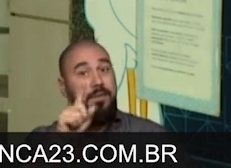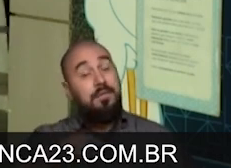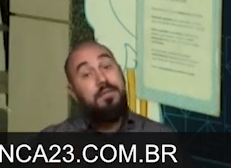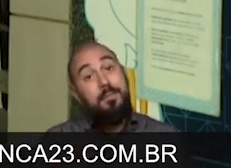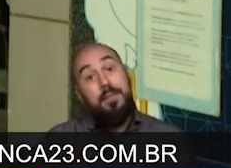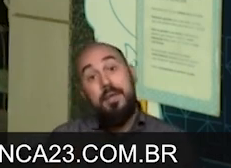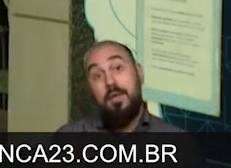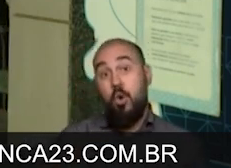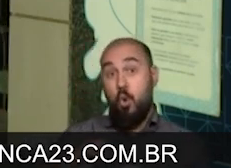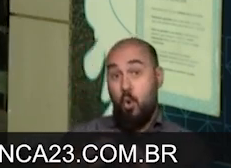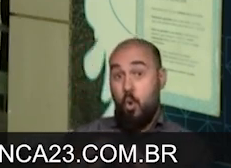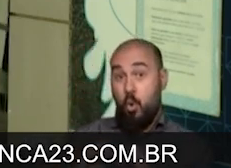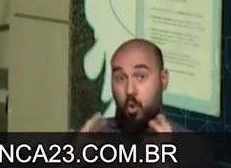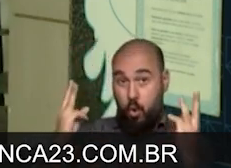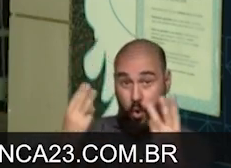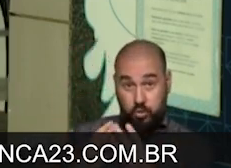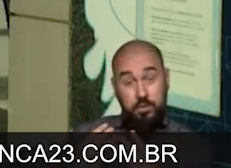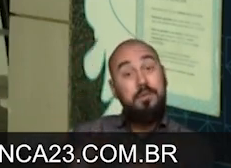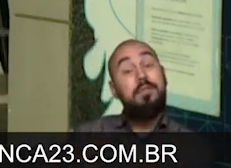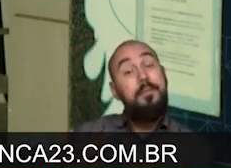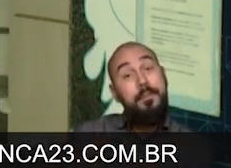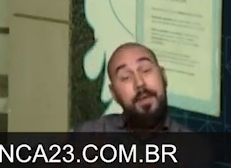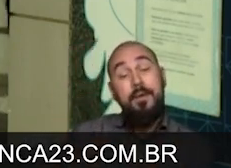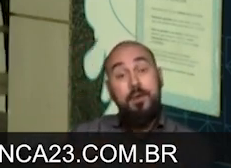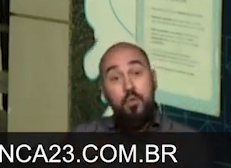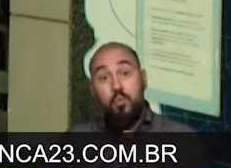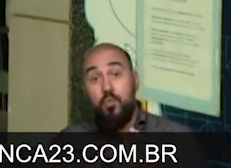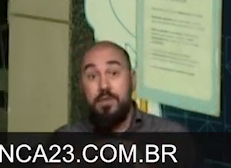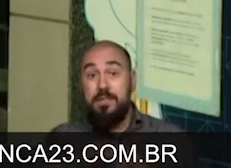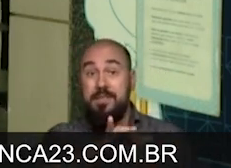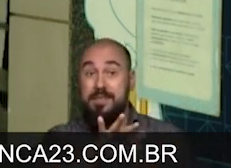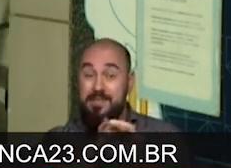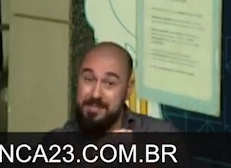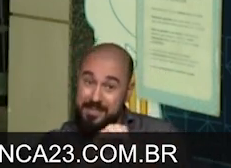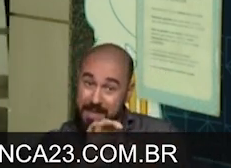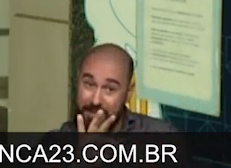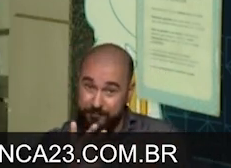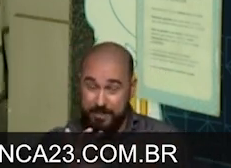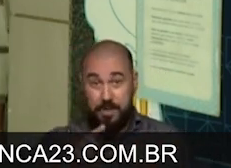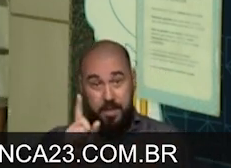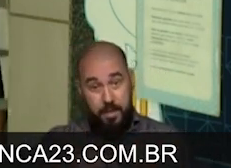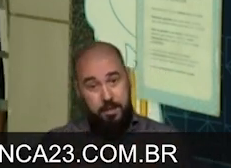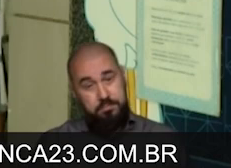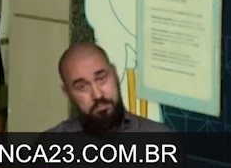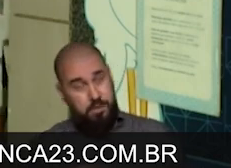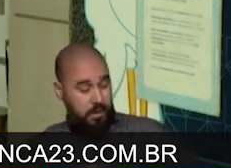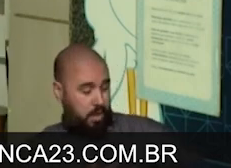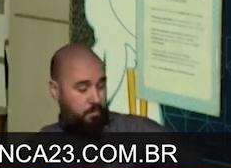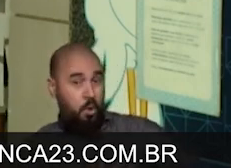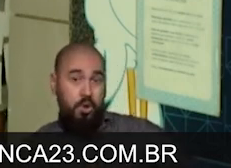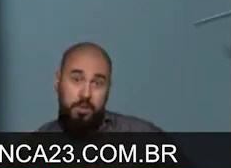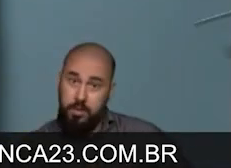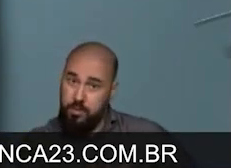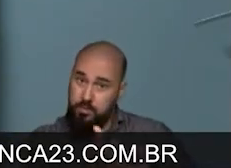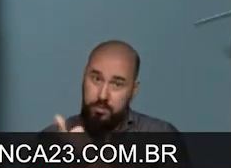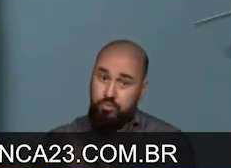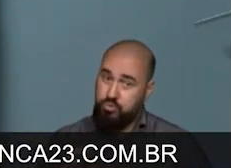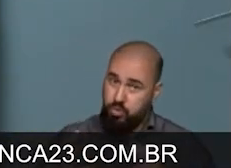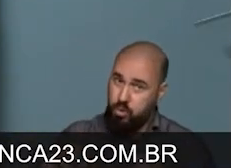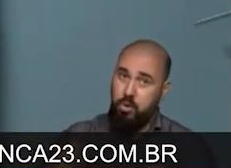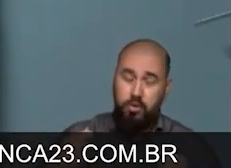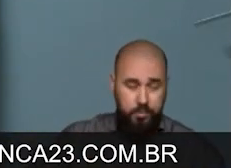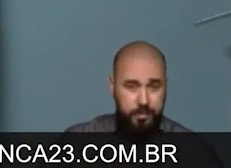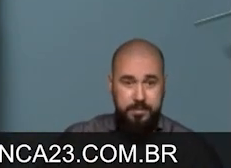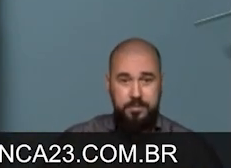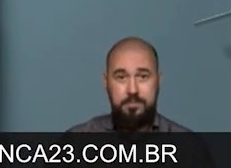a Infância, a Unicef. O tema deste ano é Fechando a Lacuna, apoio à amamentação para todas. A